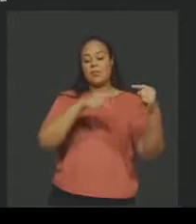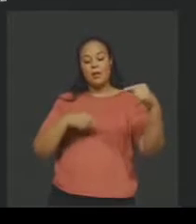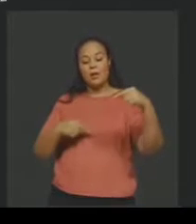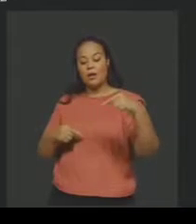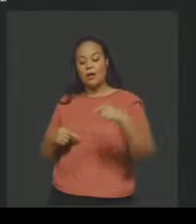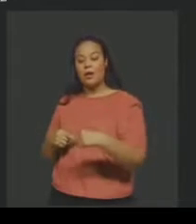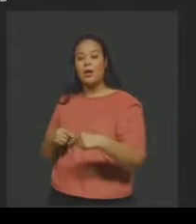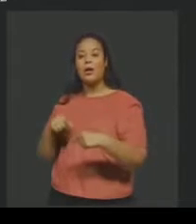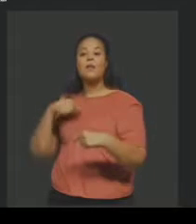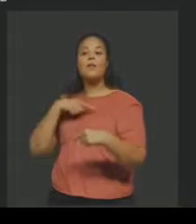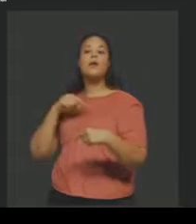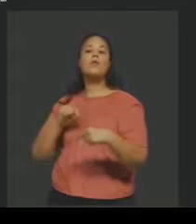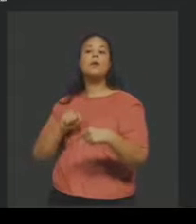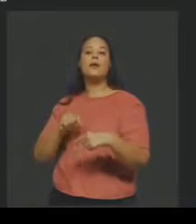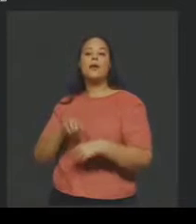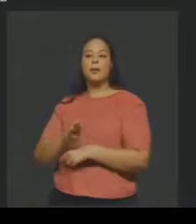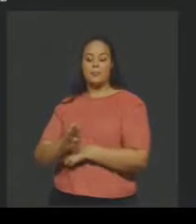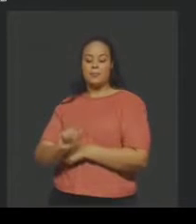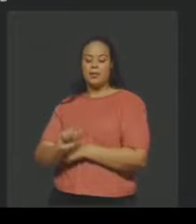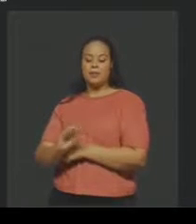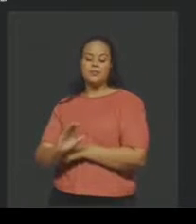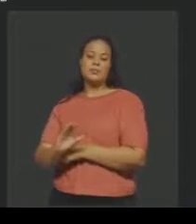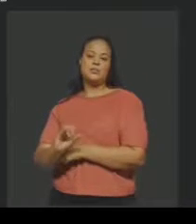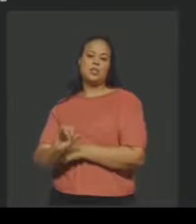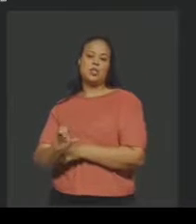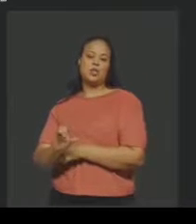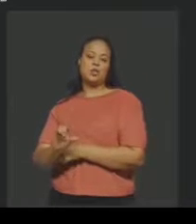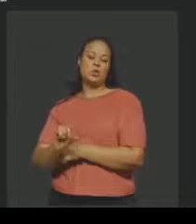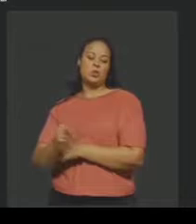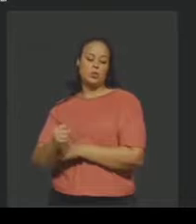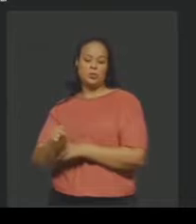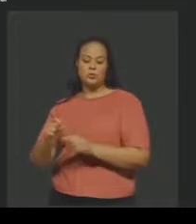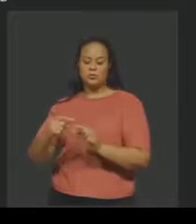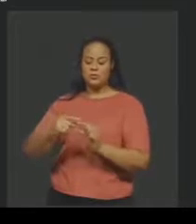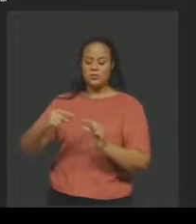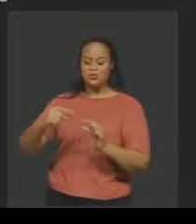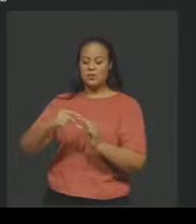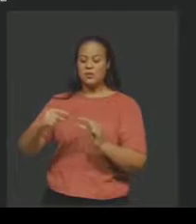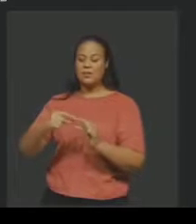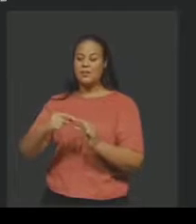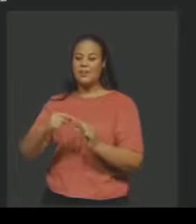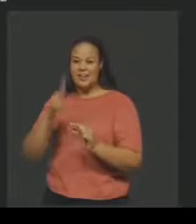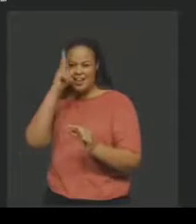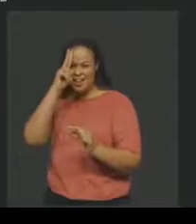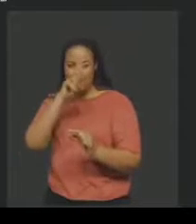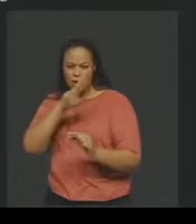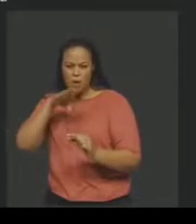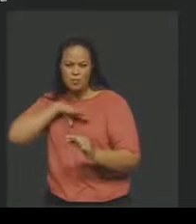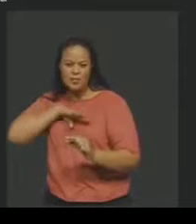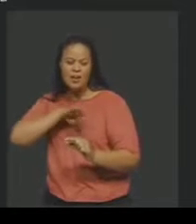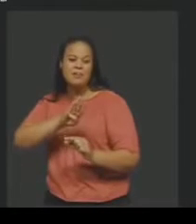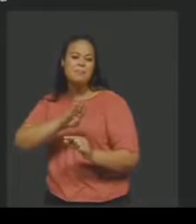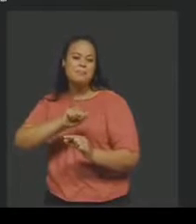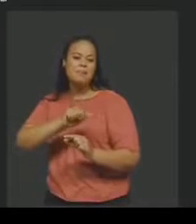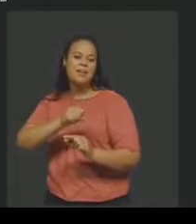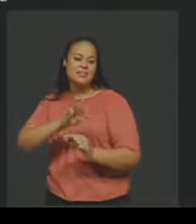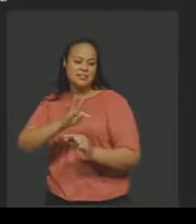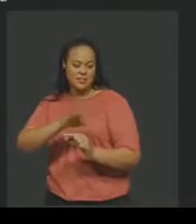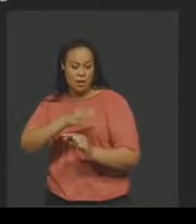que tem esse formato mais compridinho, que é inclusive aquele formato de bastão que a gente falou ali atrás. Temos os